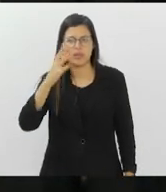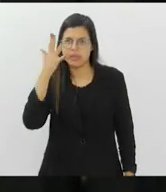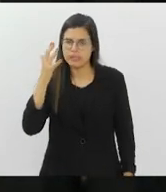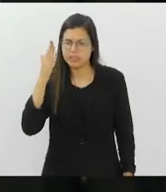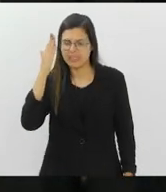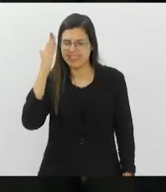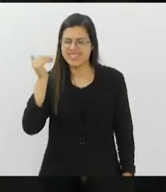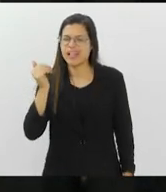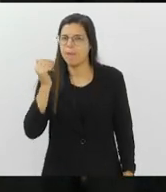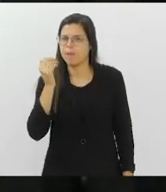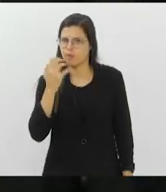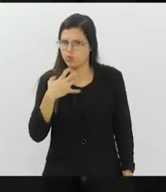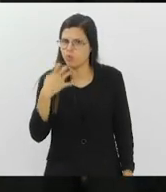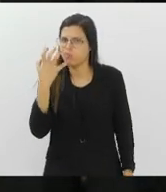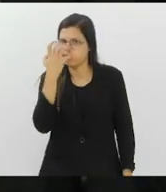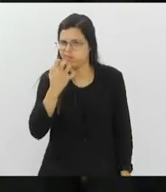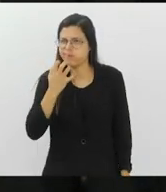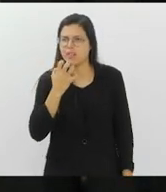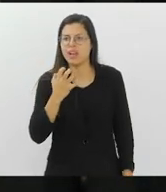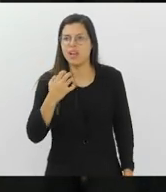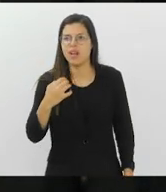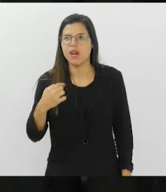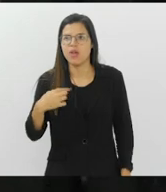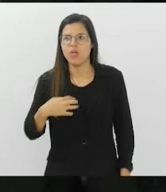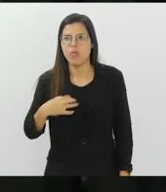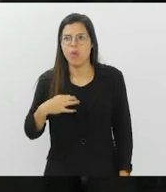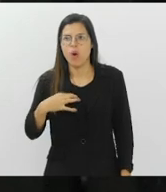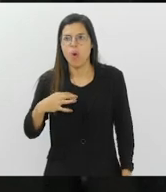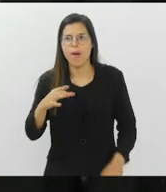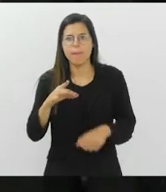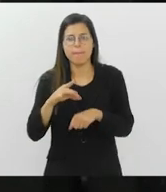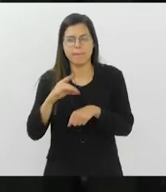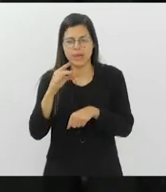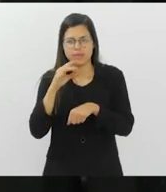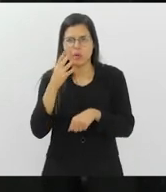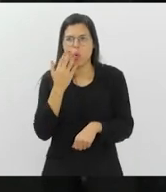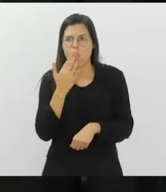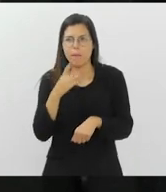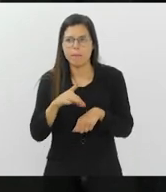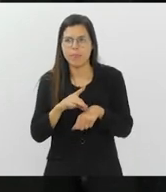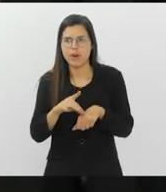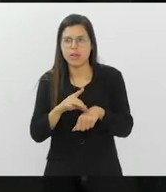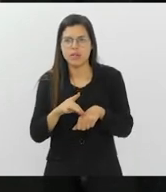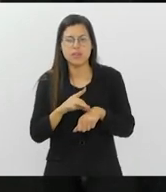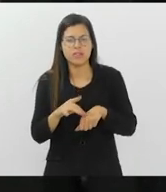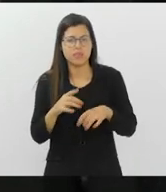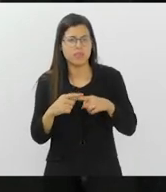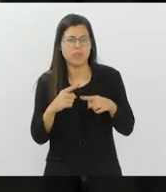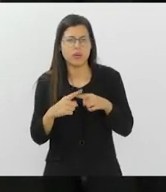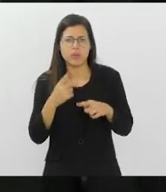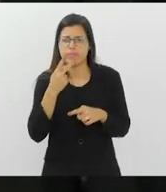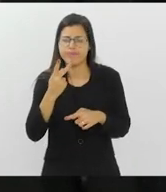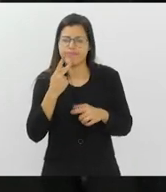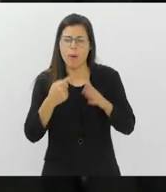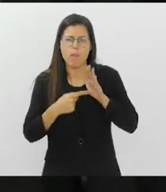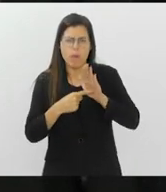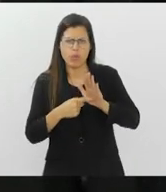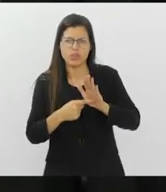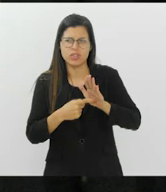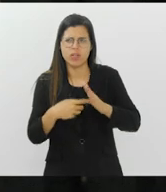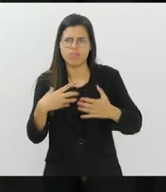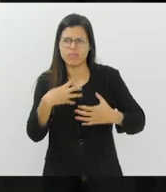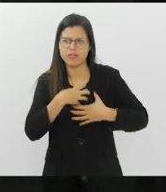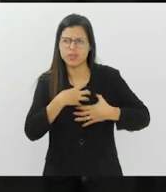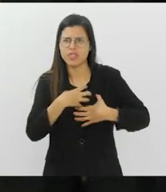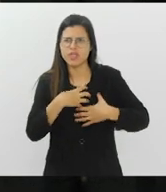Eu estou vindo toda de preto. Quando eu vi pegar a roupa, eu falei assim, acho que não tem cor melhor para descrever o que eu estou sentindo. É